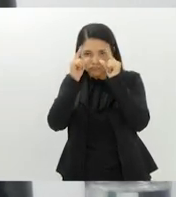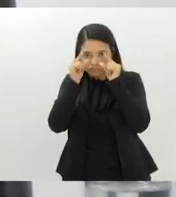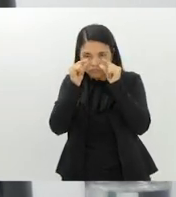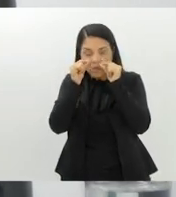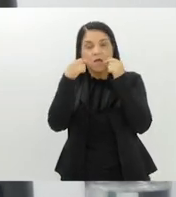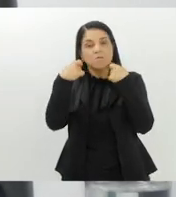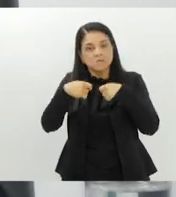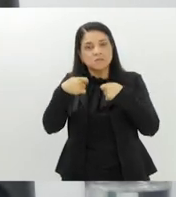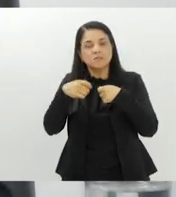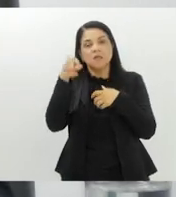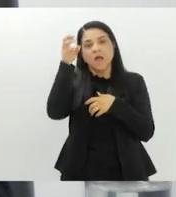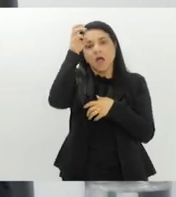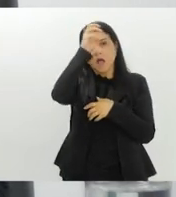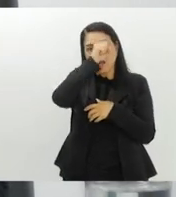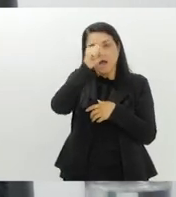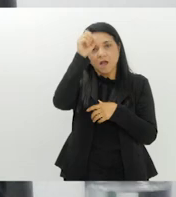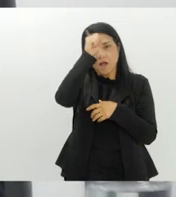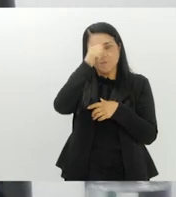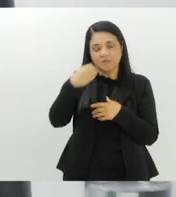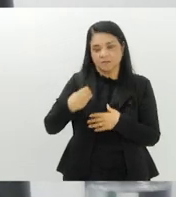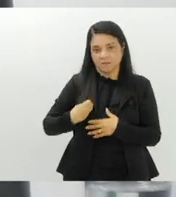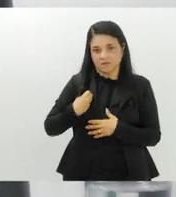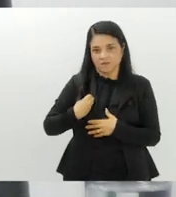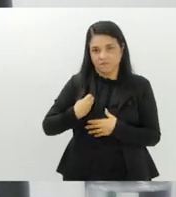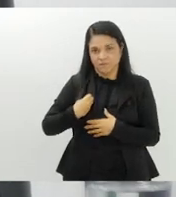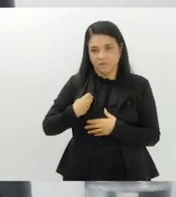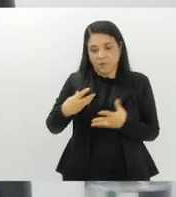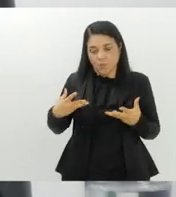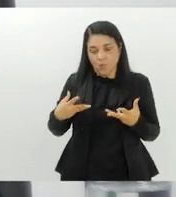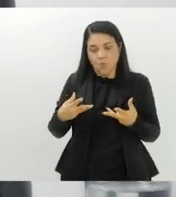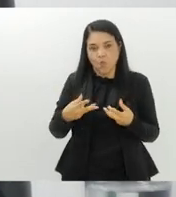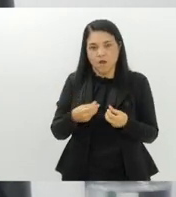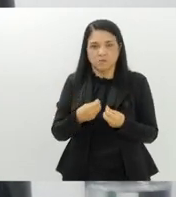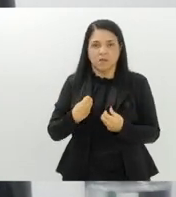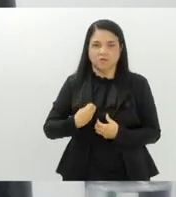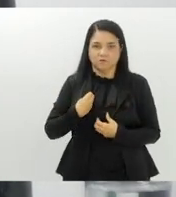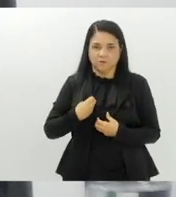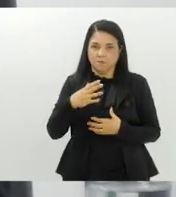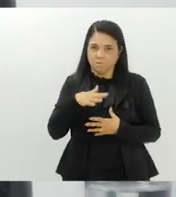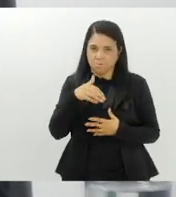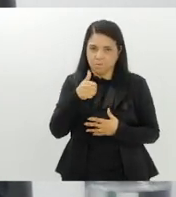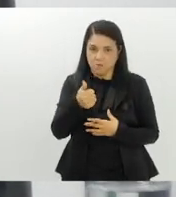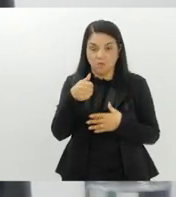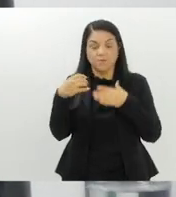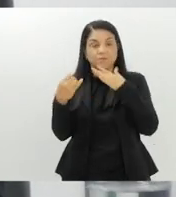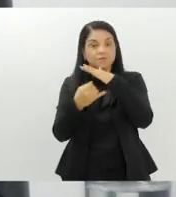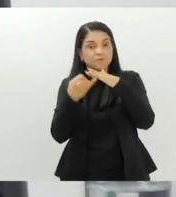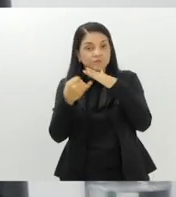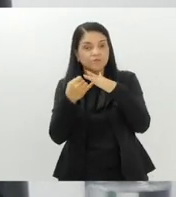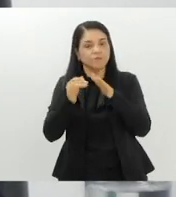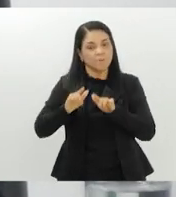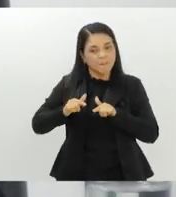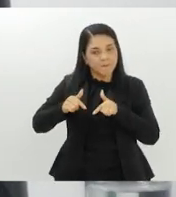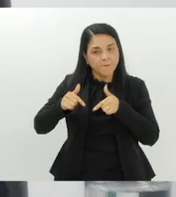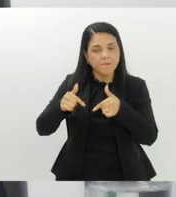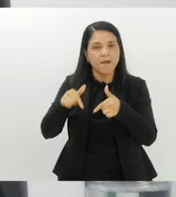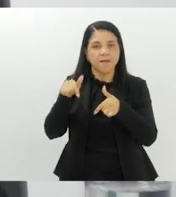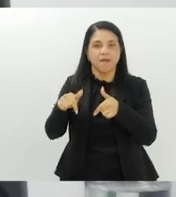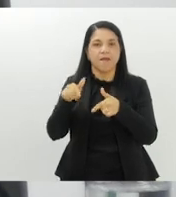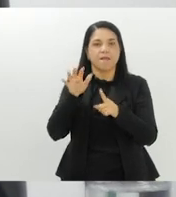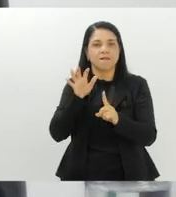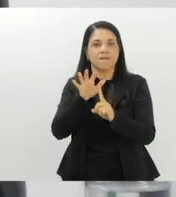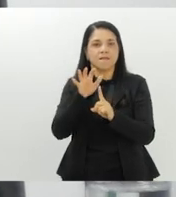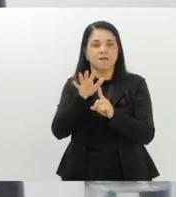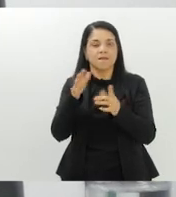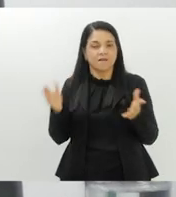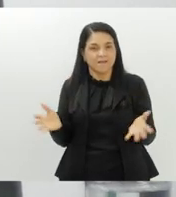precisam reaprender a viver, tentar ter uma qualidade de vida. E o Instituto ele faz isso. Ele dá essa